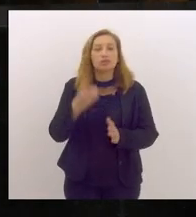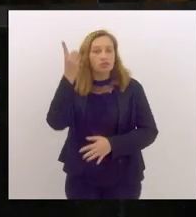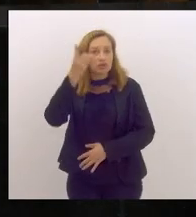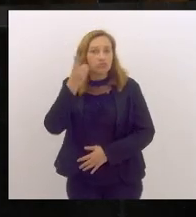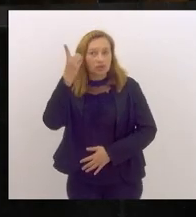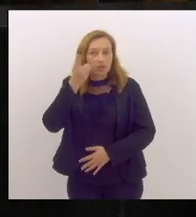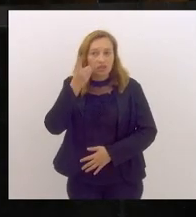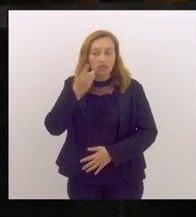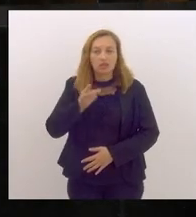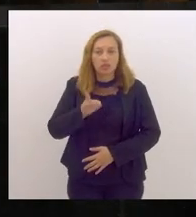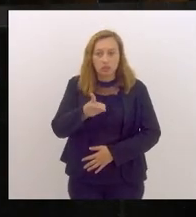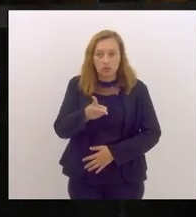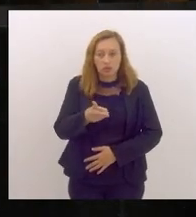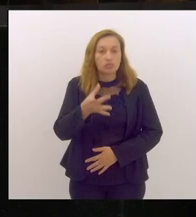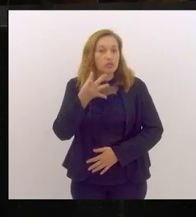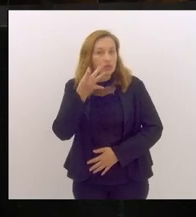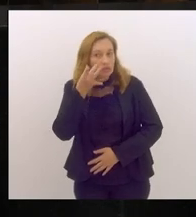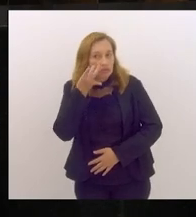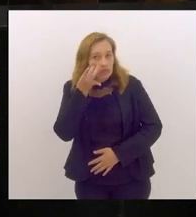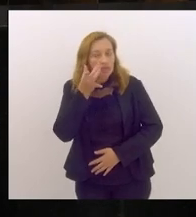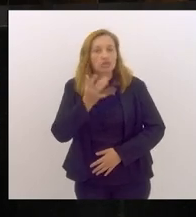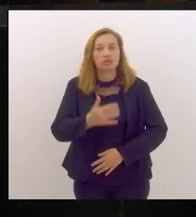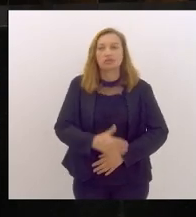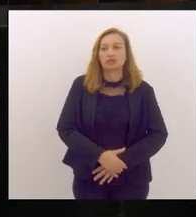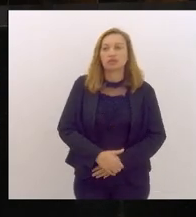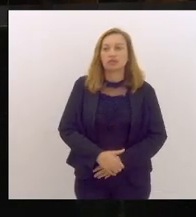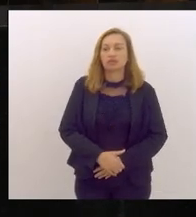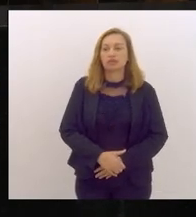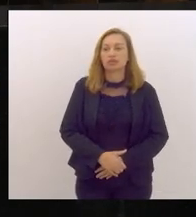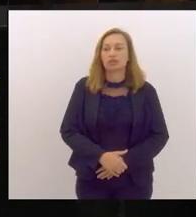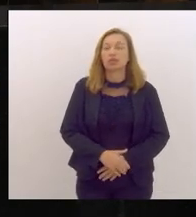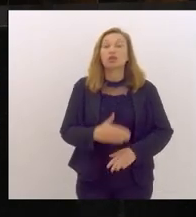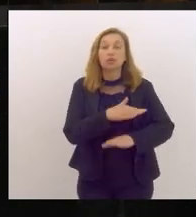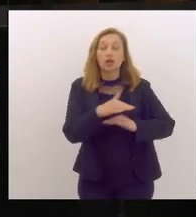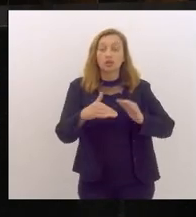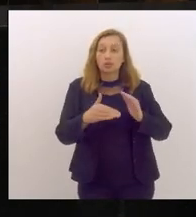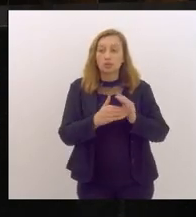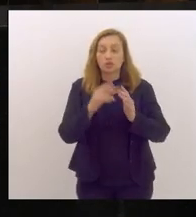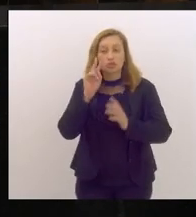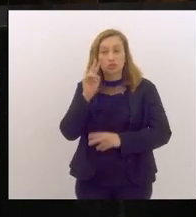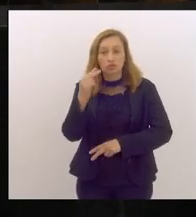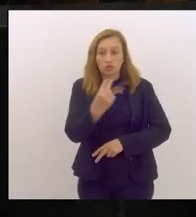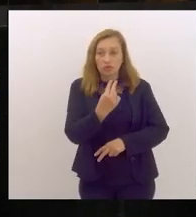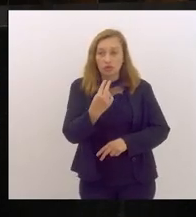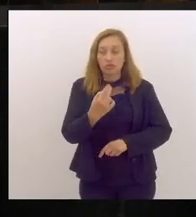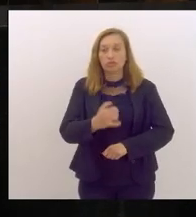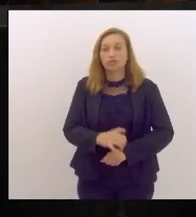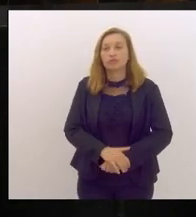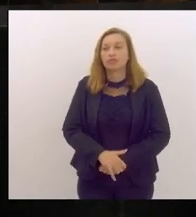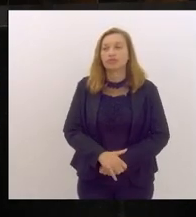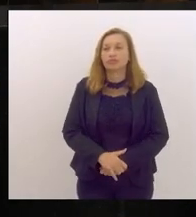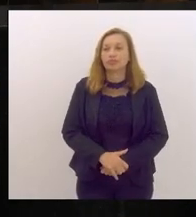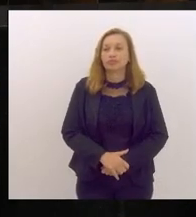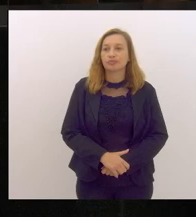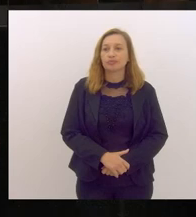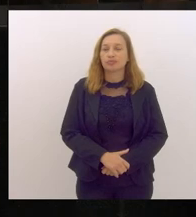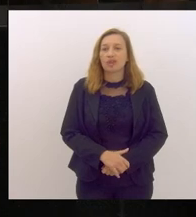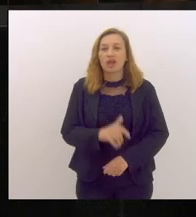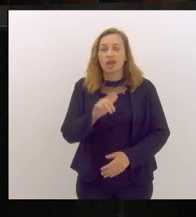ainda presentes, senhoras e senhores telespectadores,